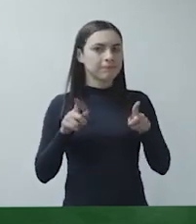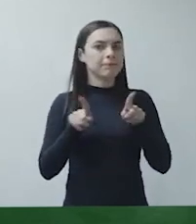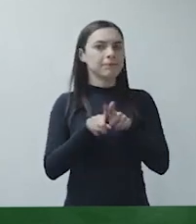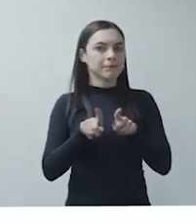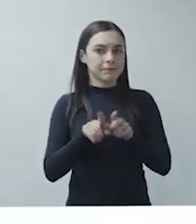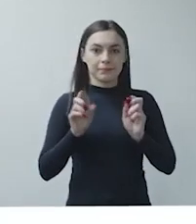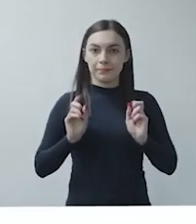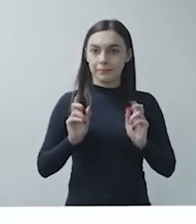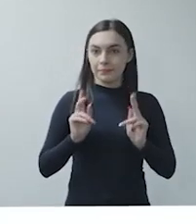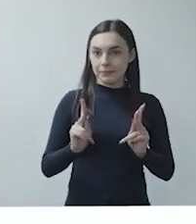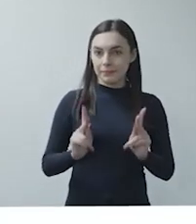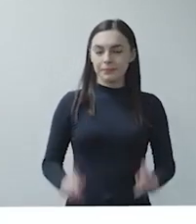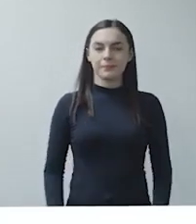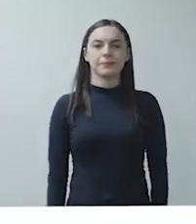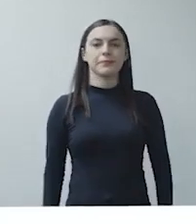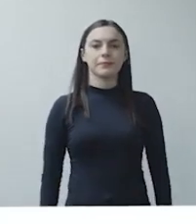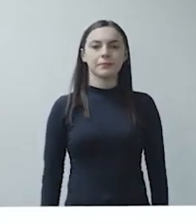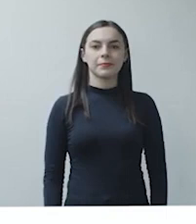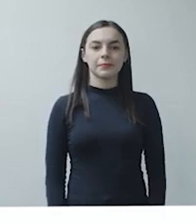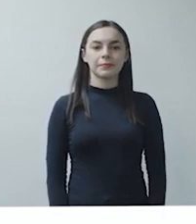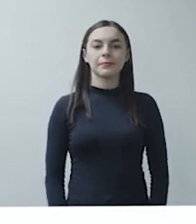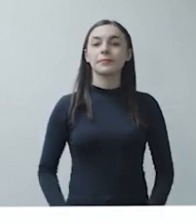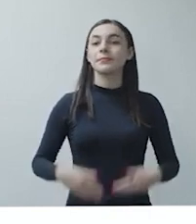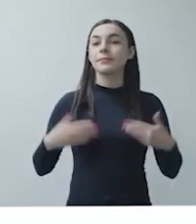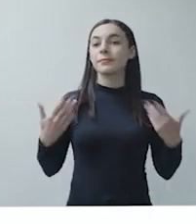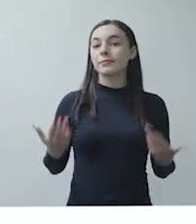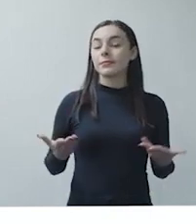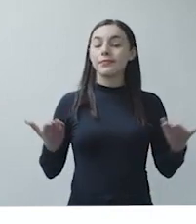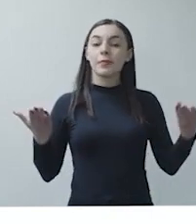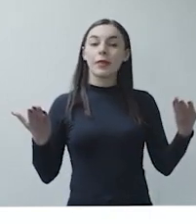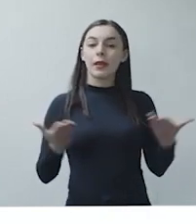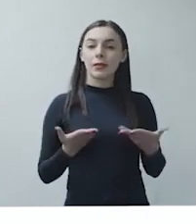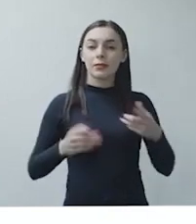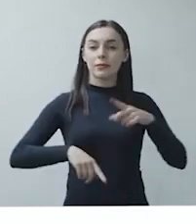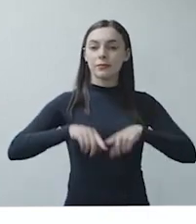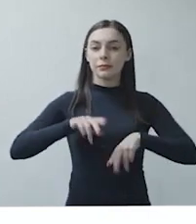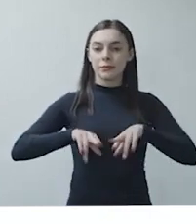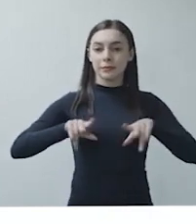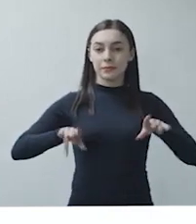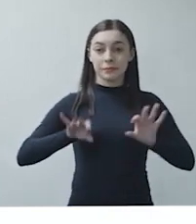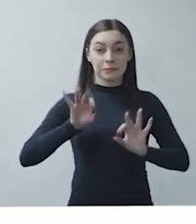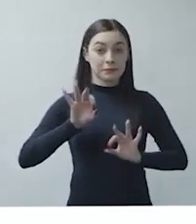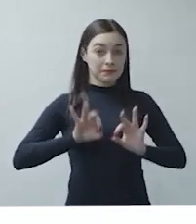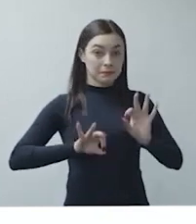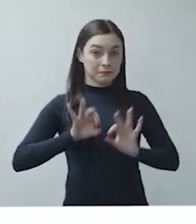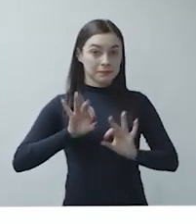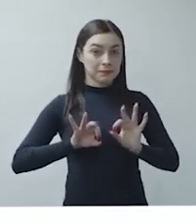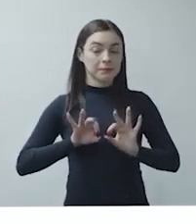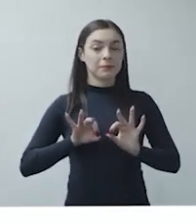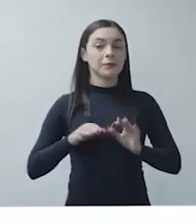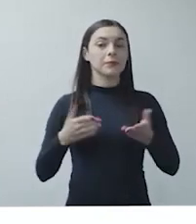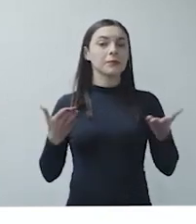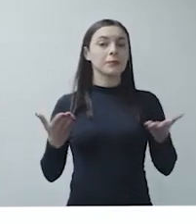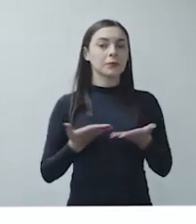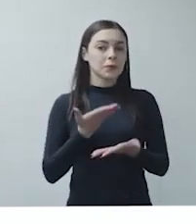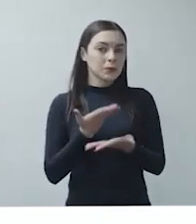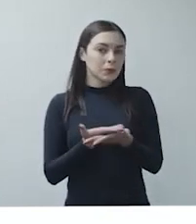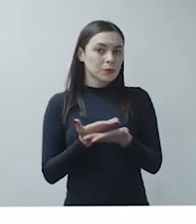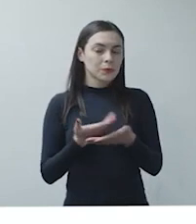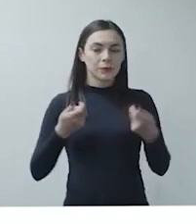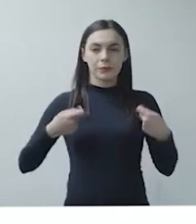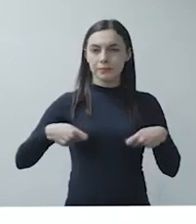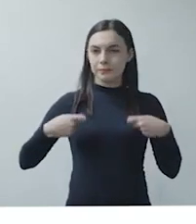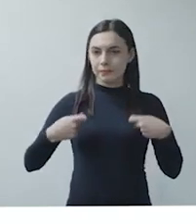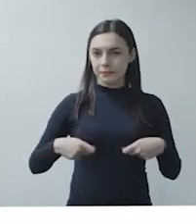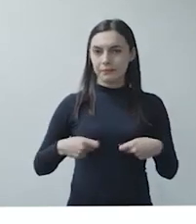certo? Então, agora vocês irão separar os materiais que nós iremos precisar